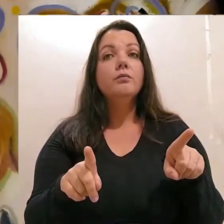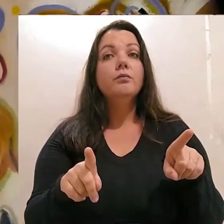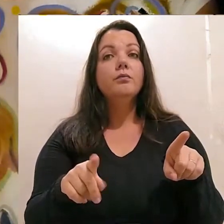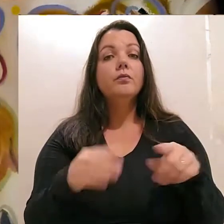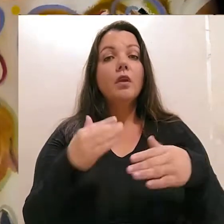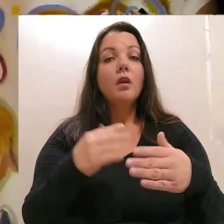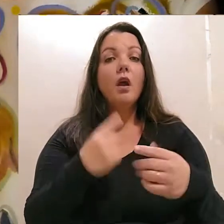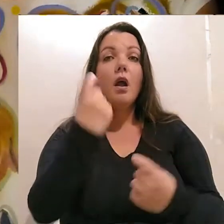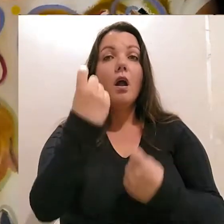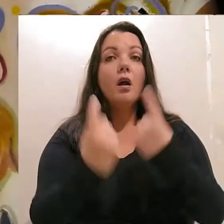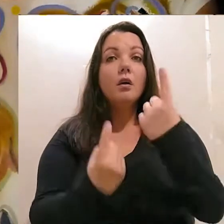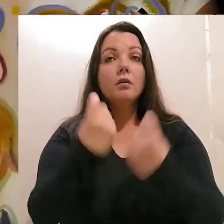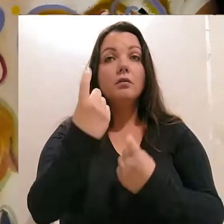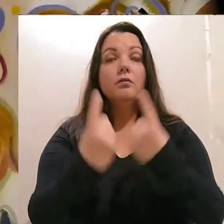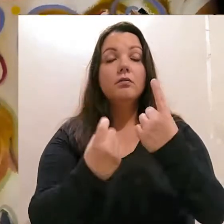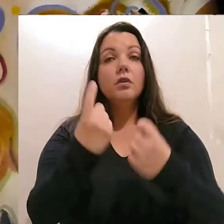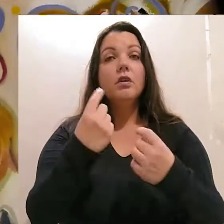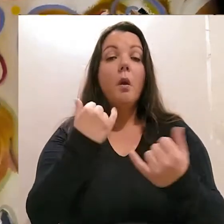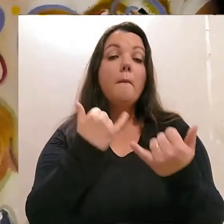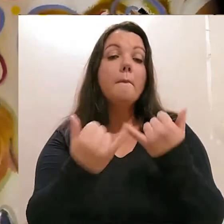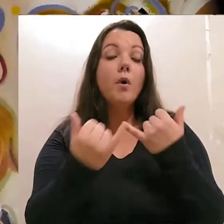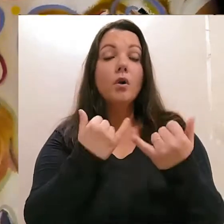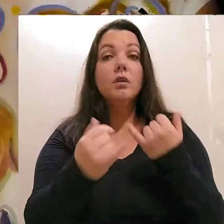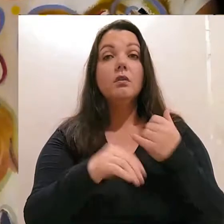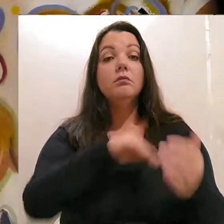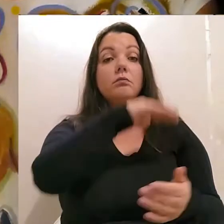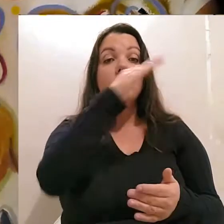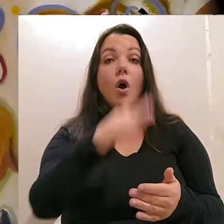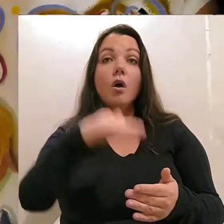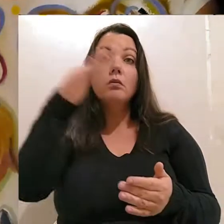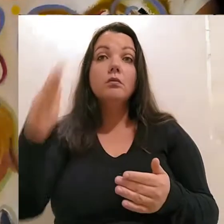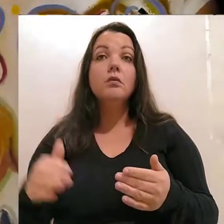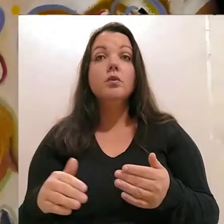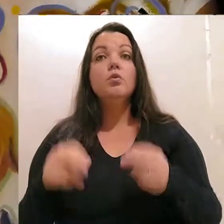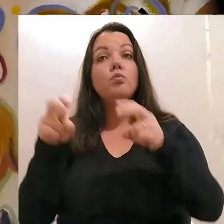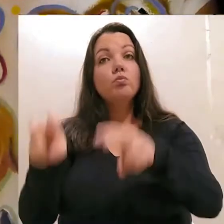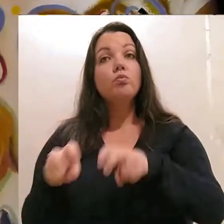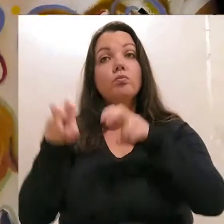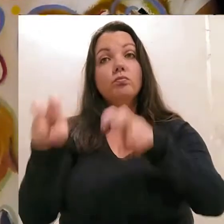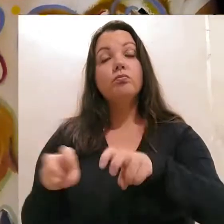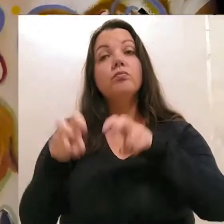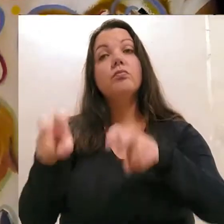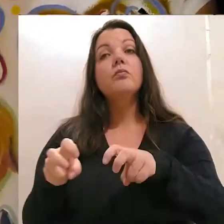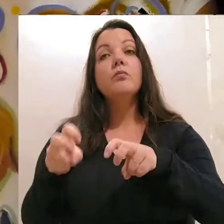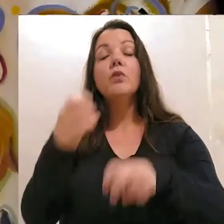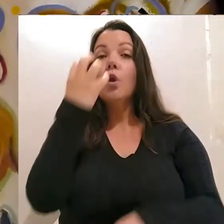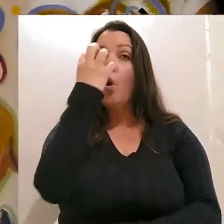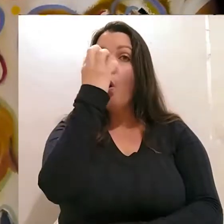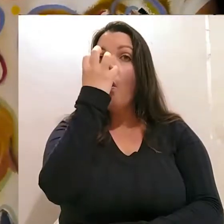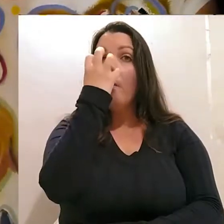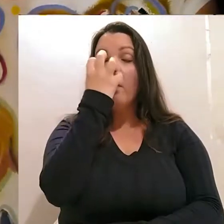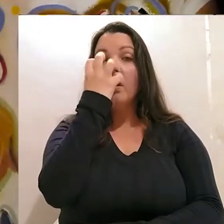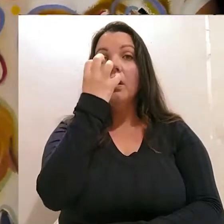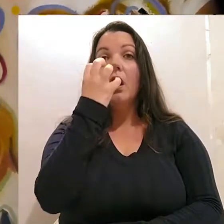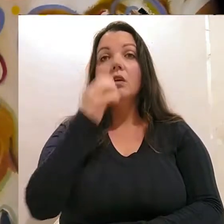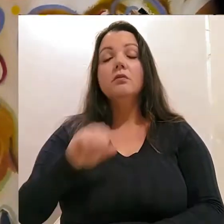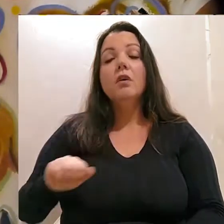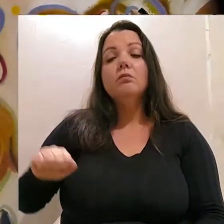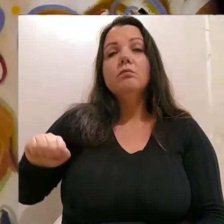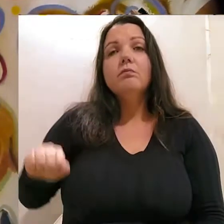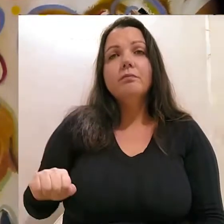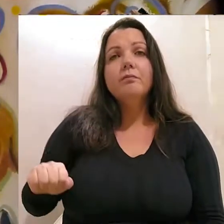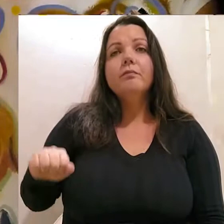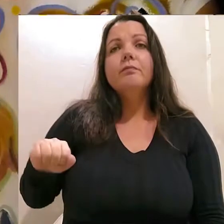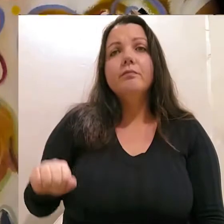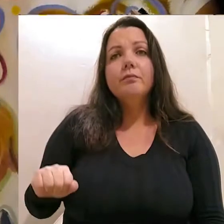vezes alguma quando se a Júlia vai visitar roça vai visitar o campo o palhaço às vezes vai né com